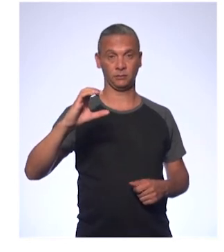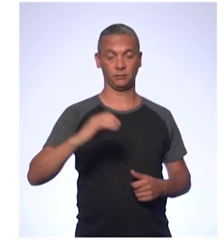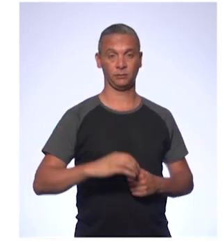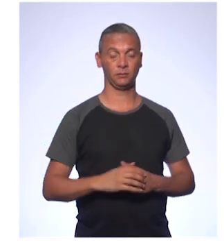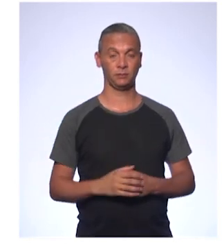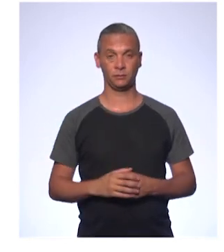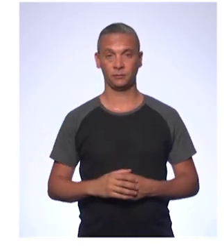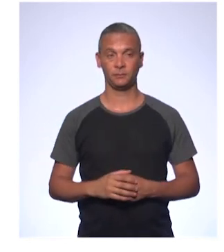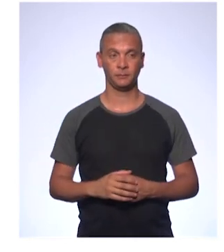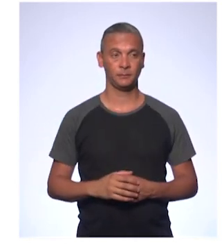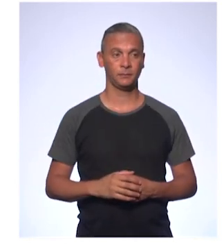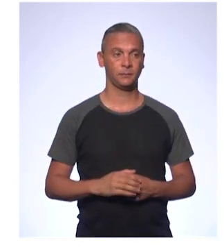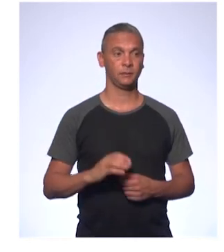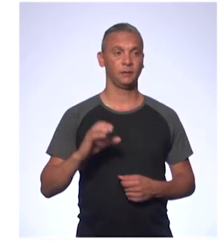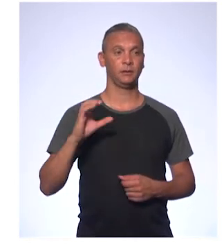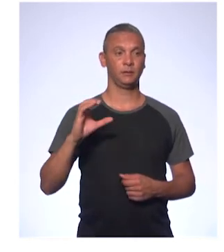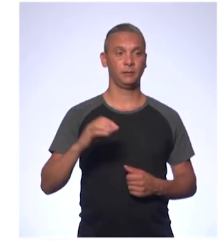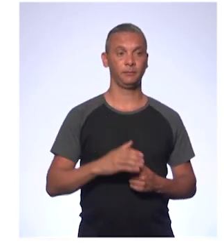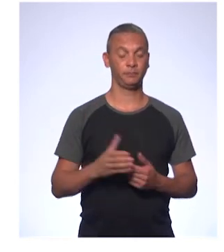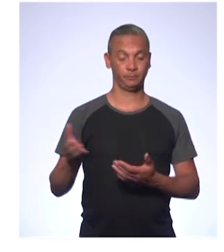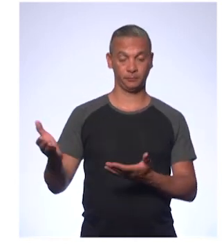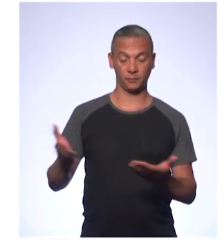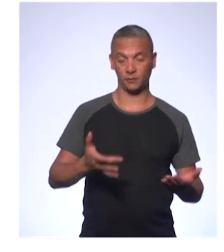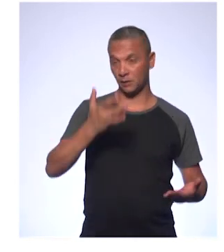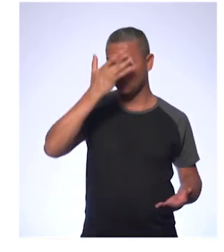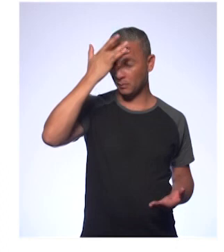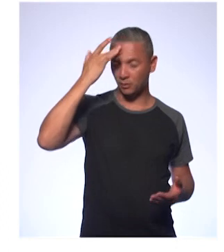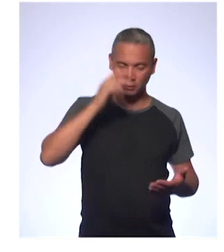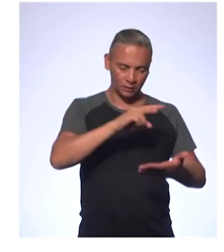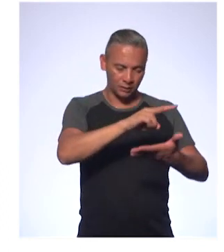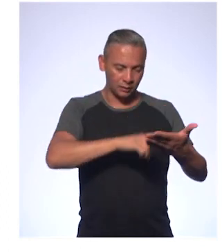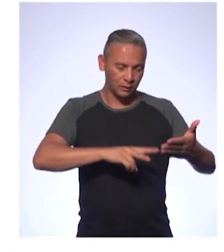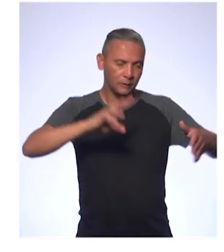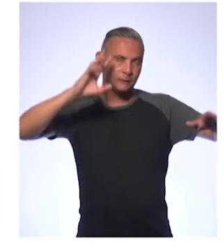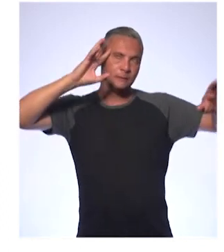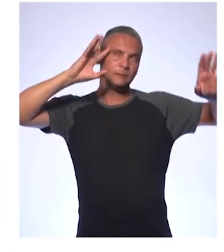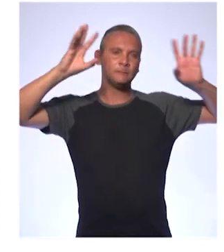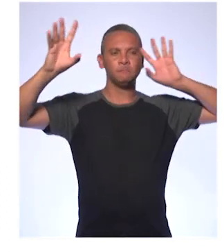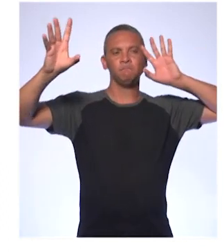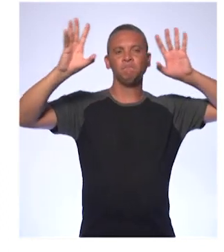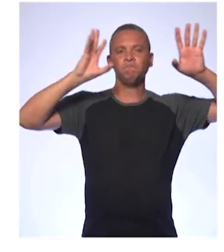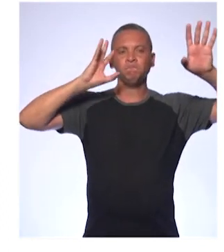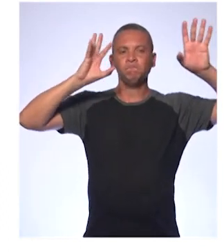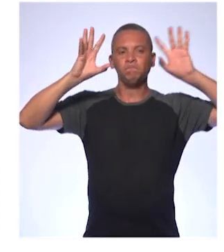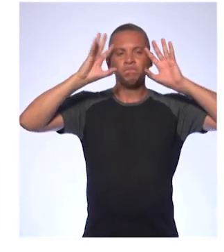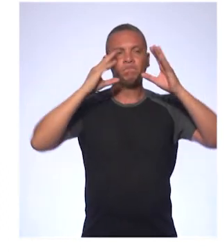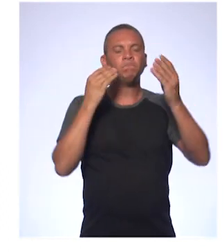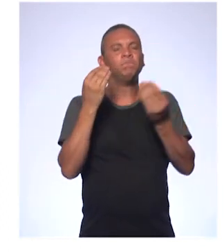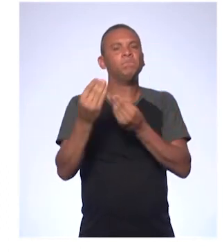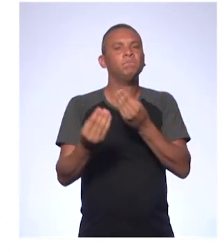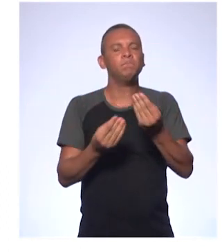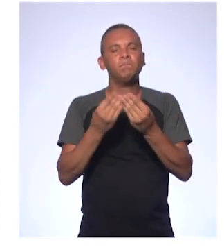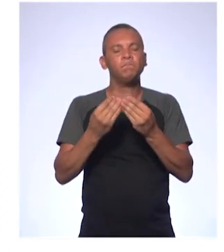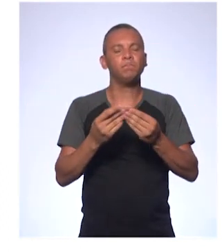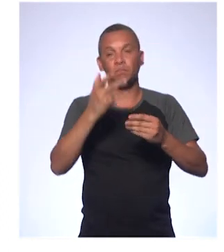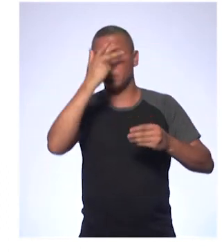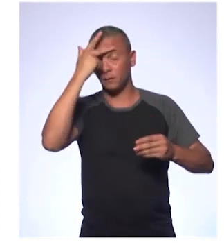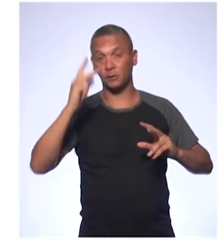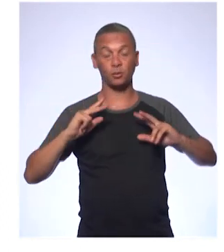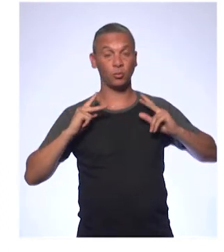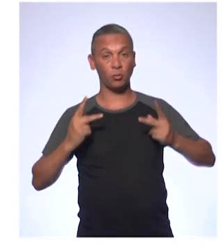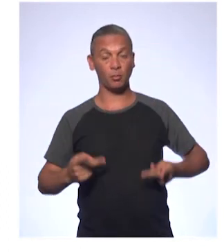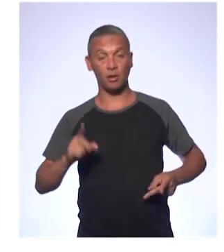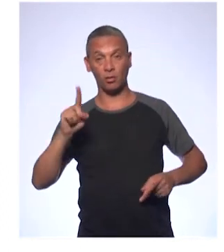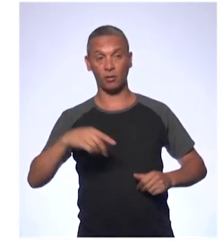de sermos presenteados com o relógio. C, convidando o leitor a refletir sobre a condição do ser